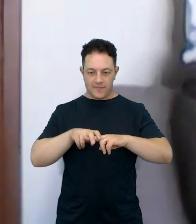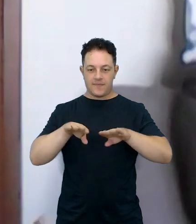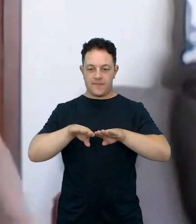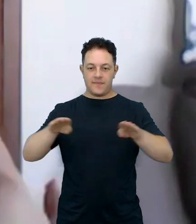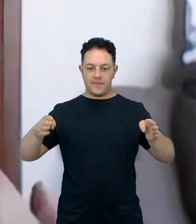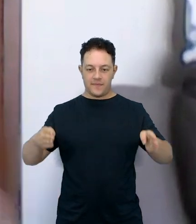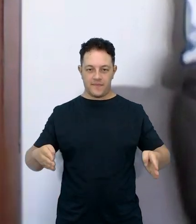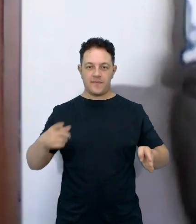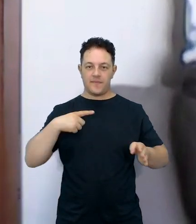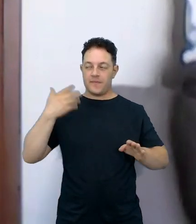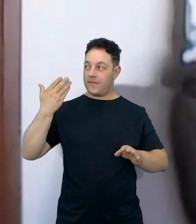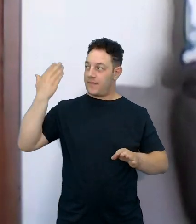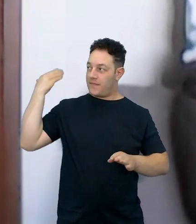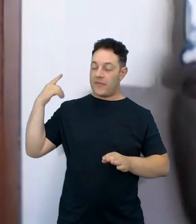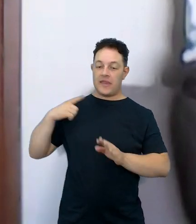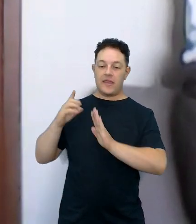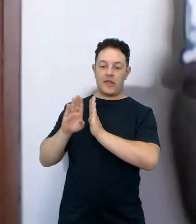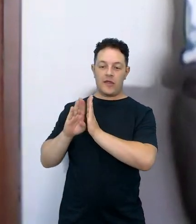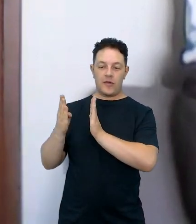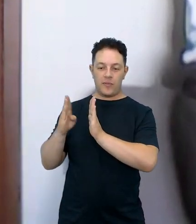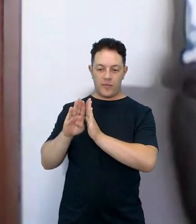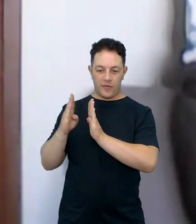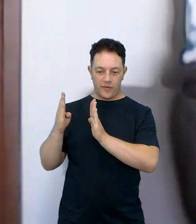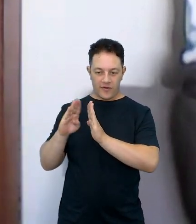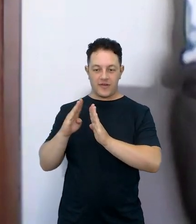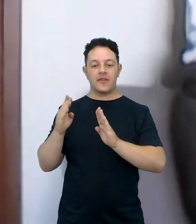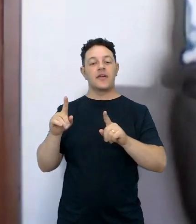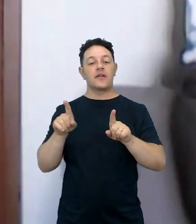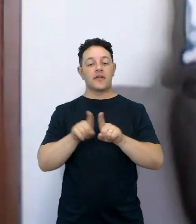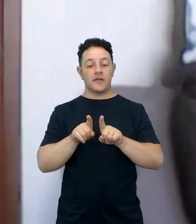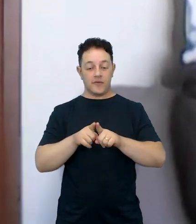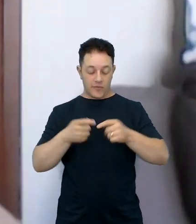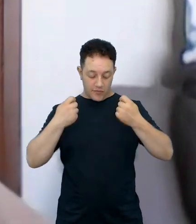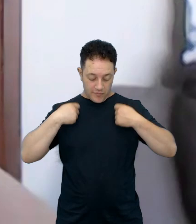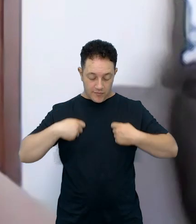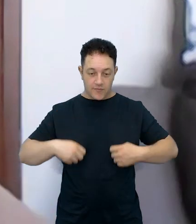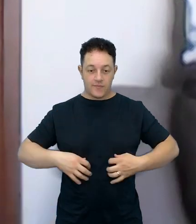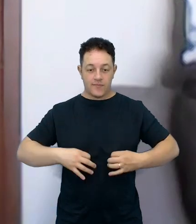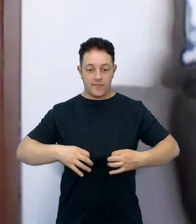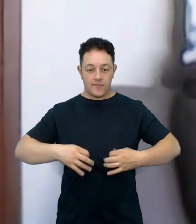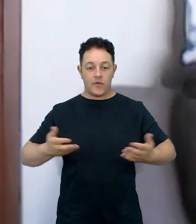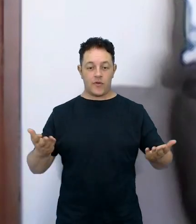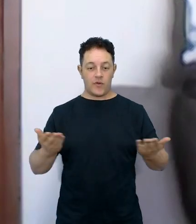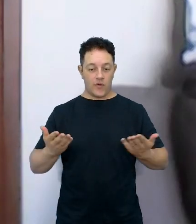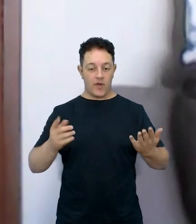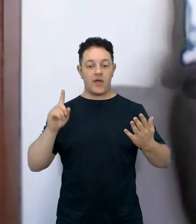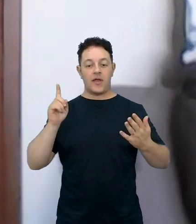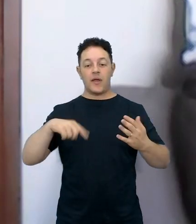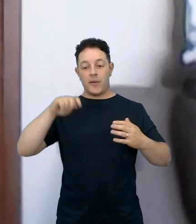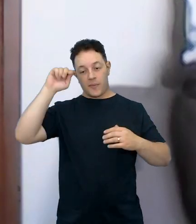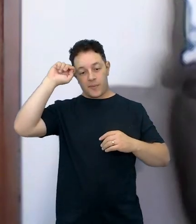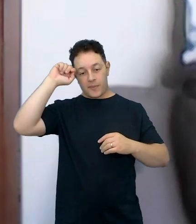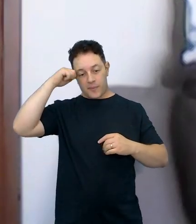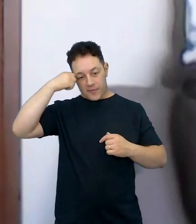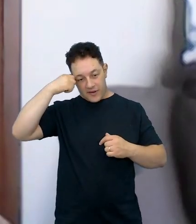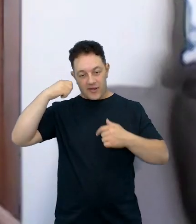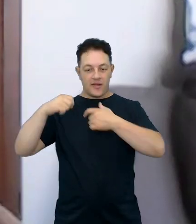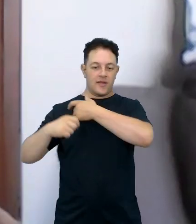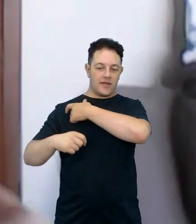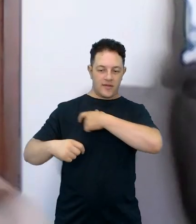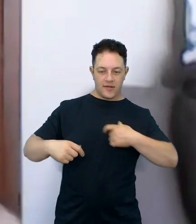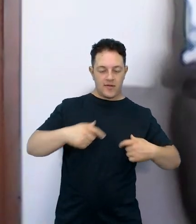mesa, atrás de mim tem uma porta, e a blusa que eu estou vestindo hoje, ela é preta, tem